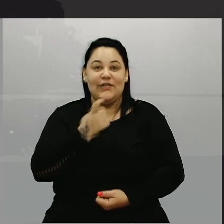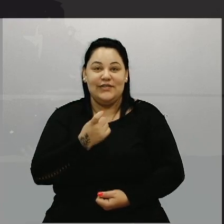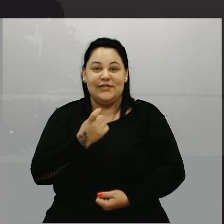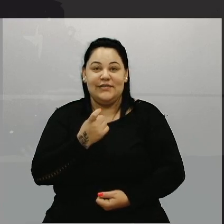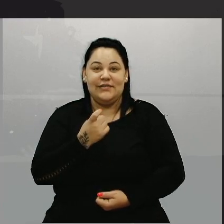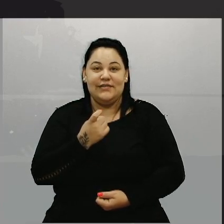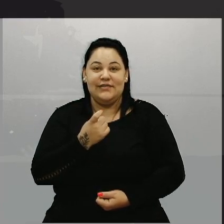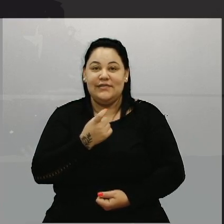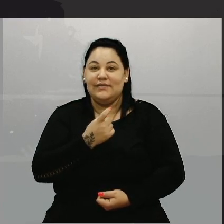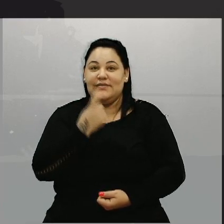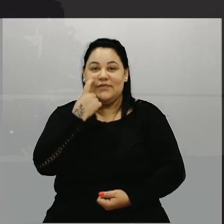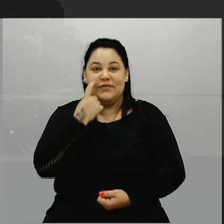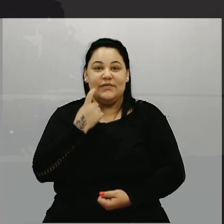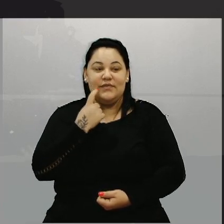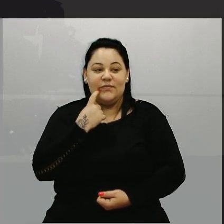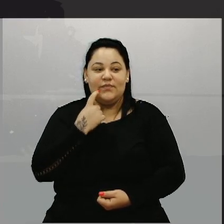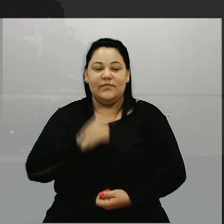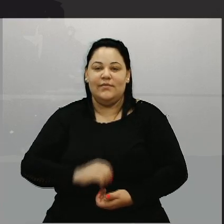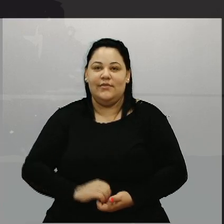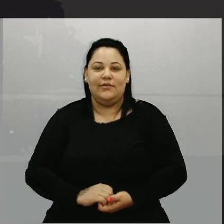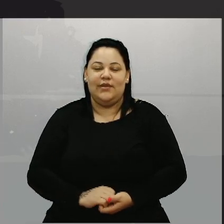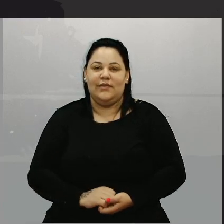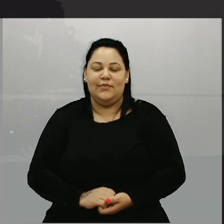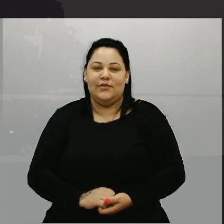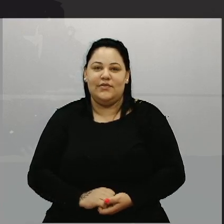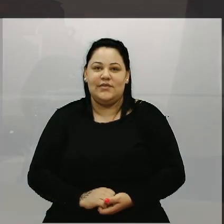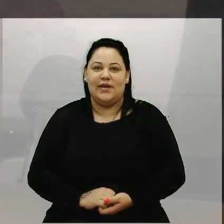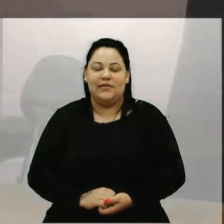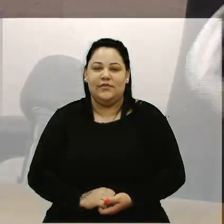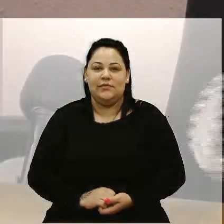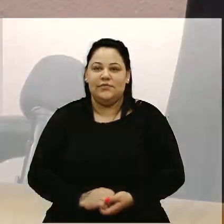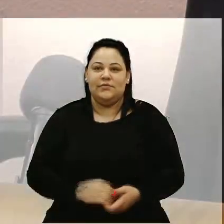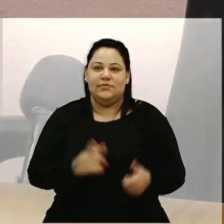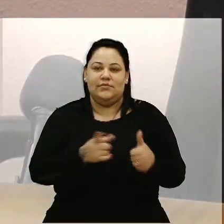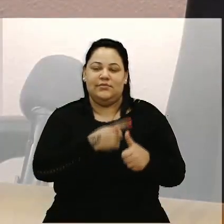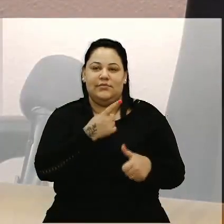Wagner Petrini. Em primeira discussão, projeto de lei número